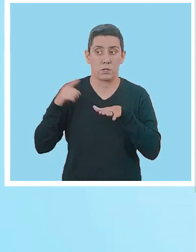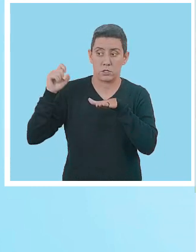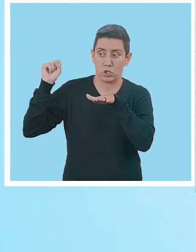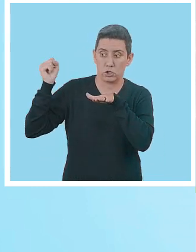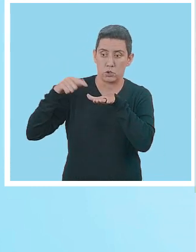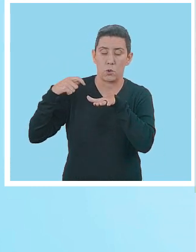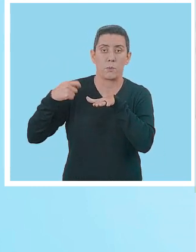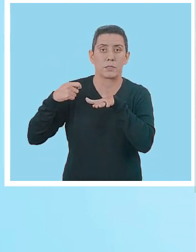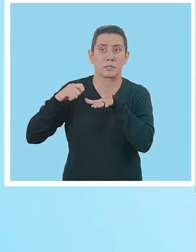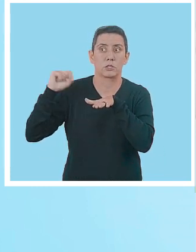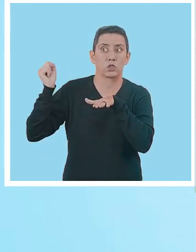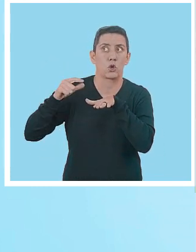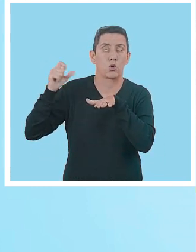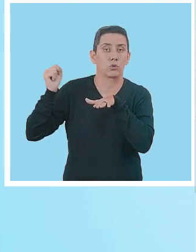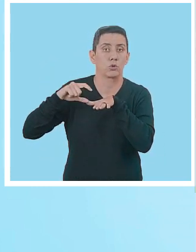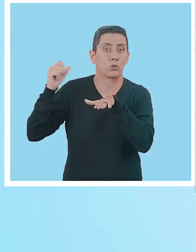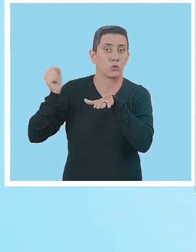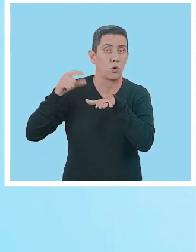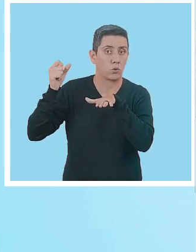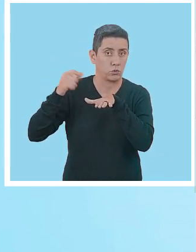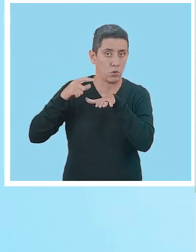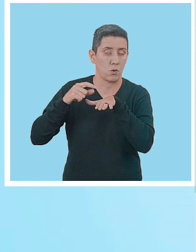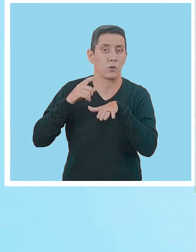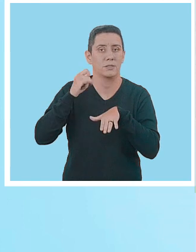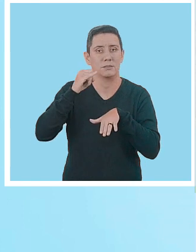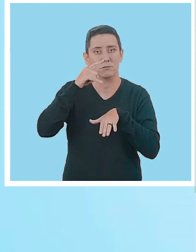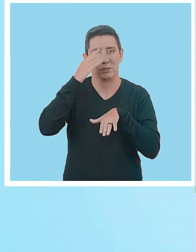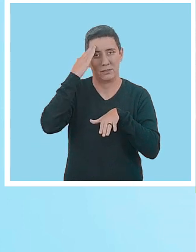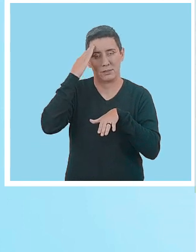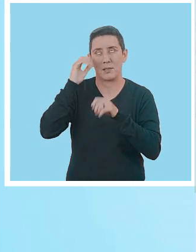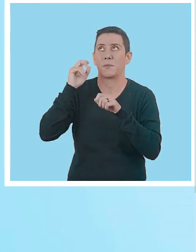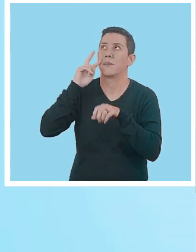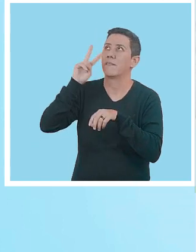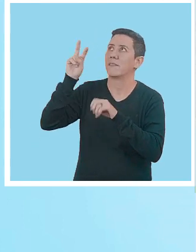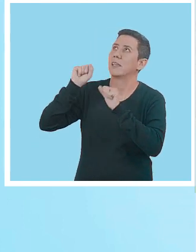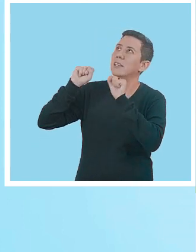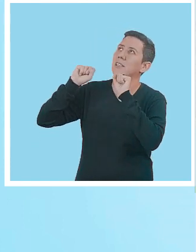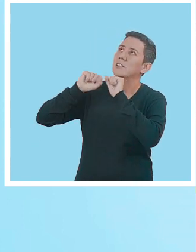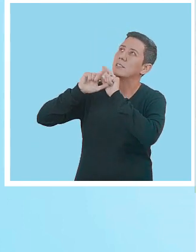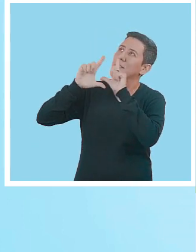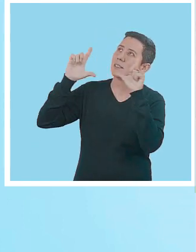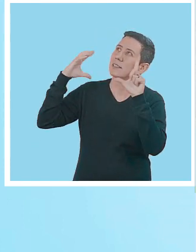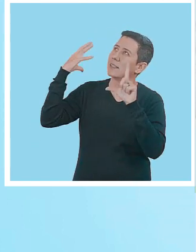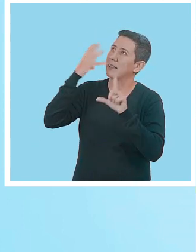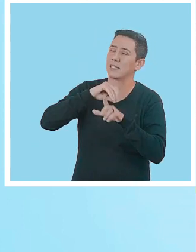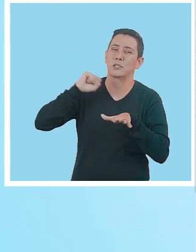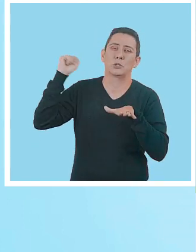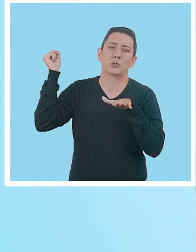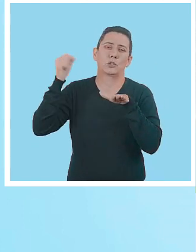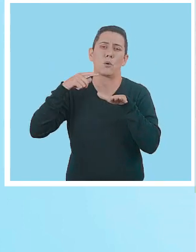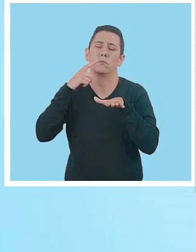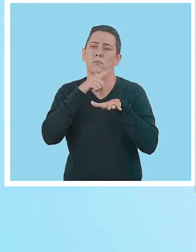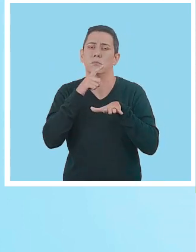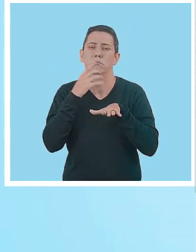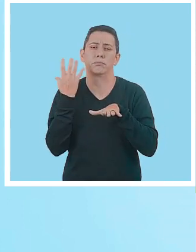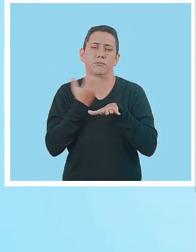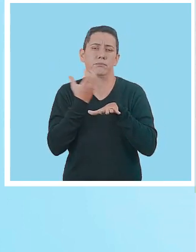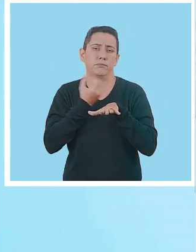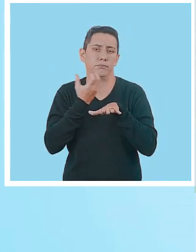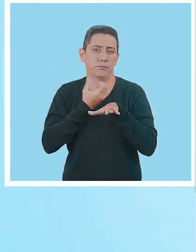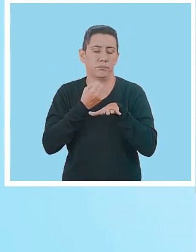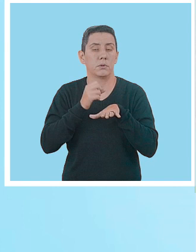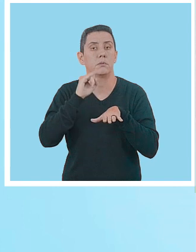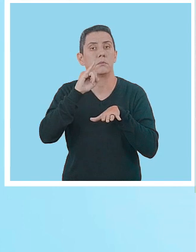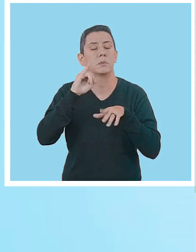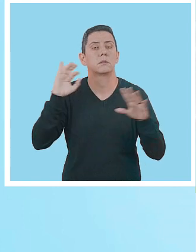tem muito fácil imaginar que num dia de céu Claro você tá com uma potência x né E quando passa uma